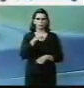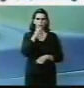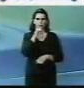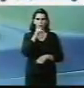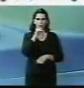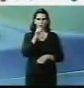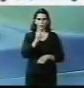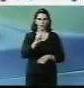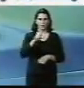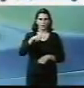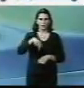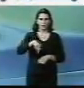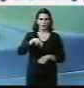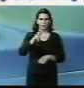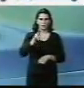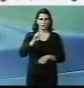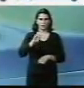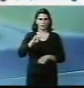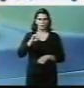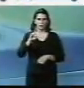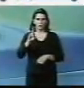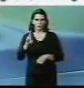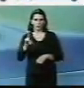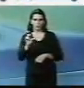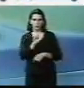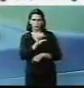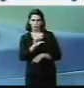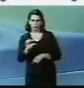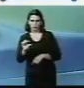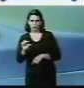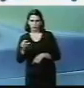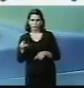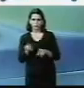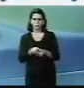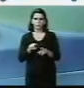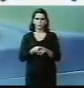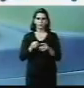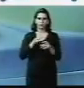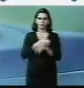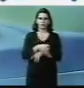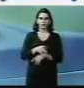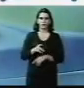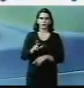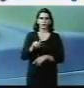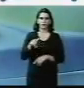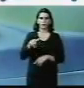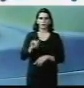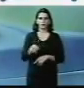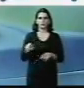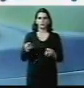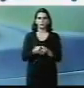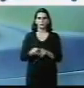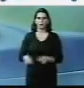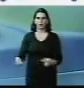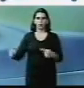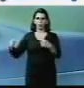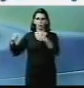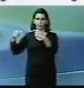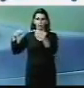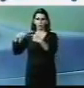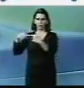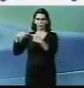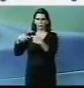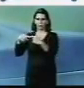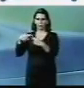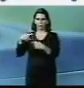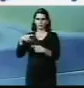endereço, e combinado, né, não somente o Squid é o serviço de proxy, mas ele combinado também com o Dance Guardian,